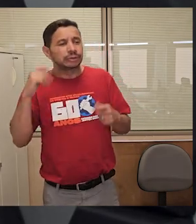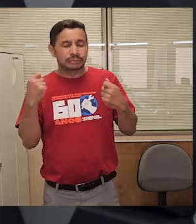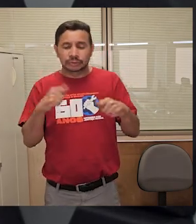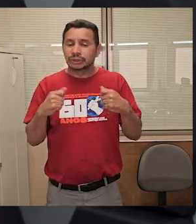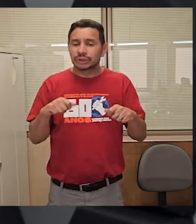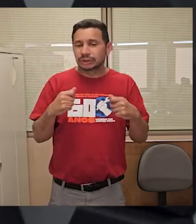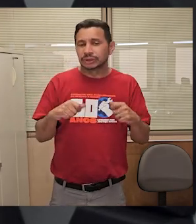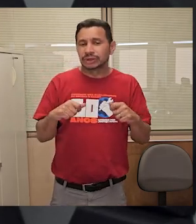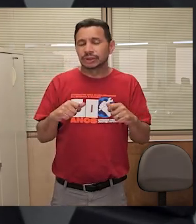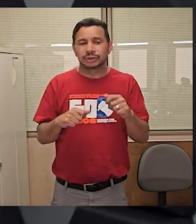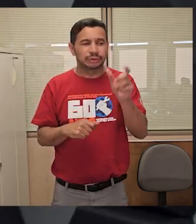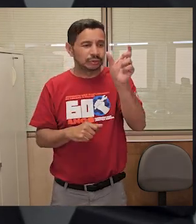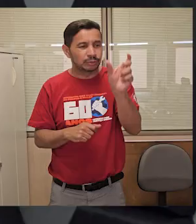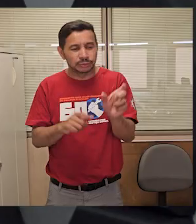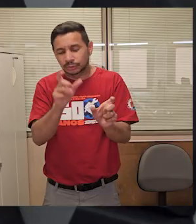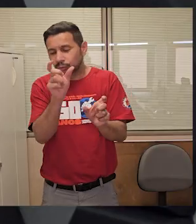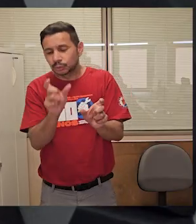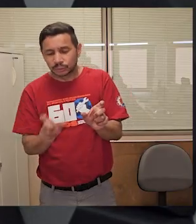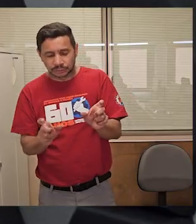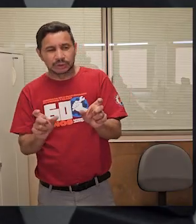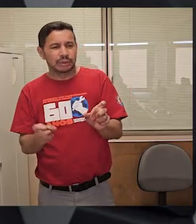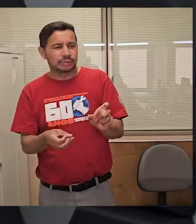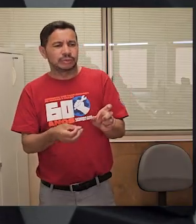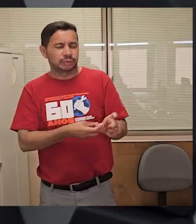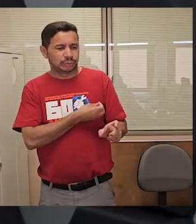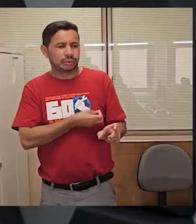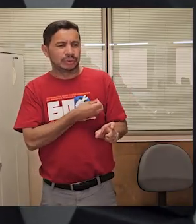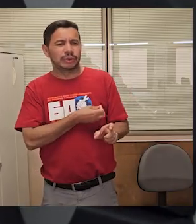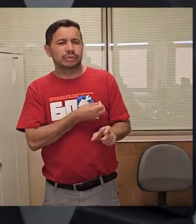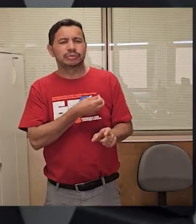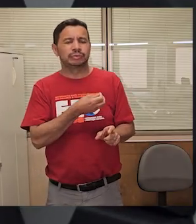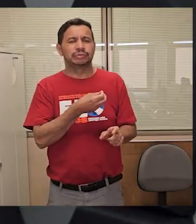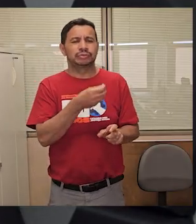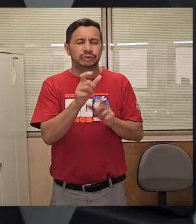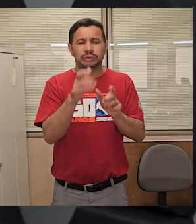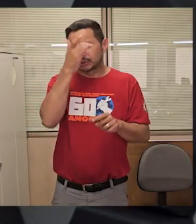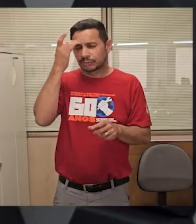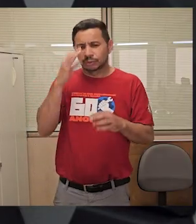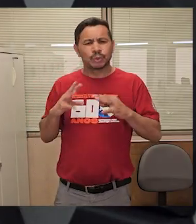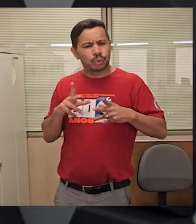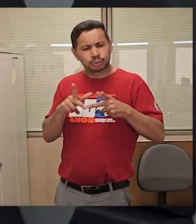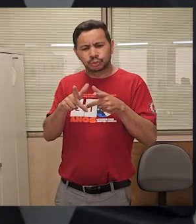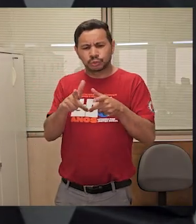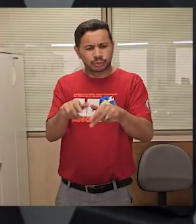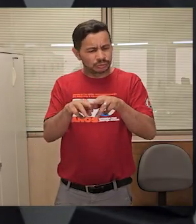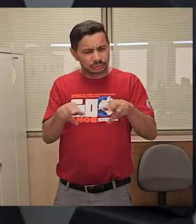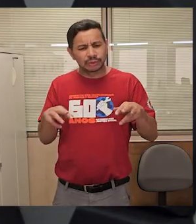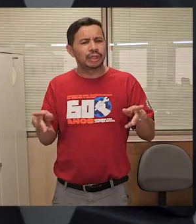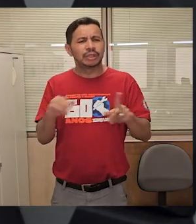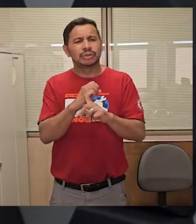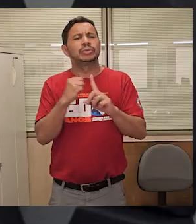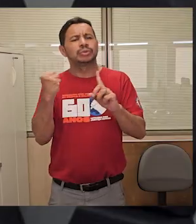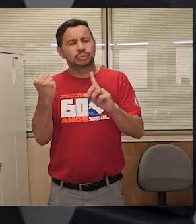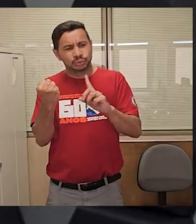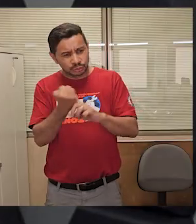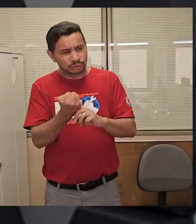servir para a centralidade da qualidade de vida humana, em todos os aspectos. No aspecto da vida